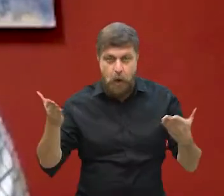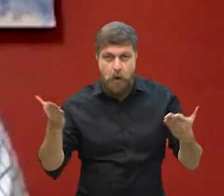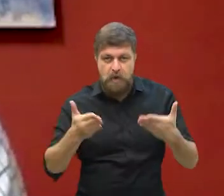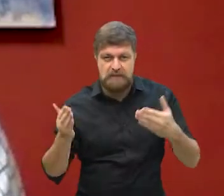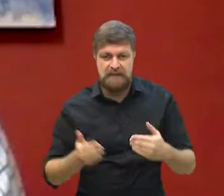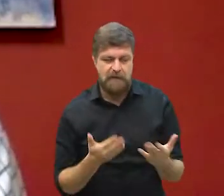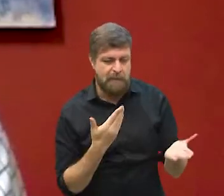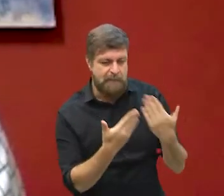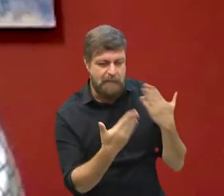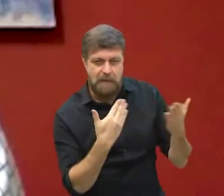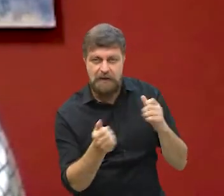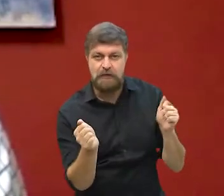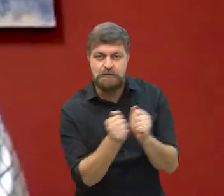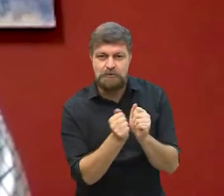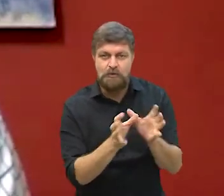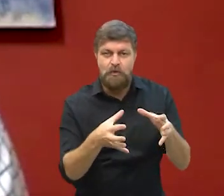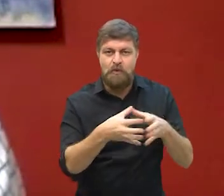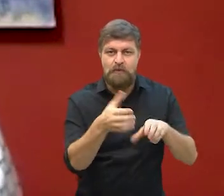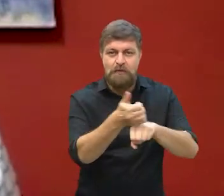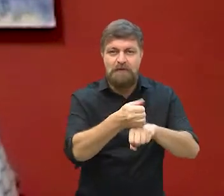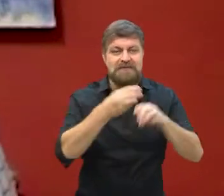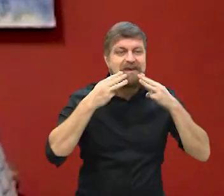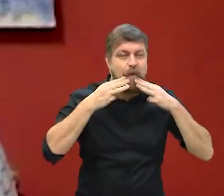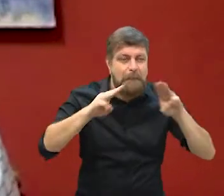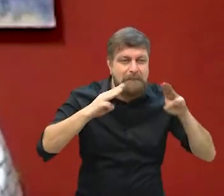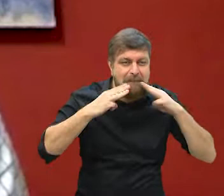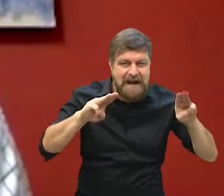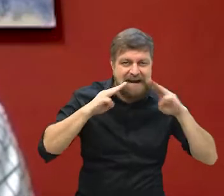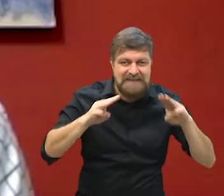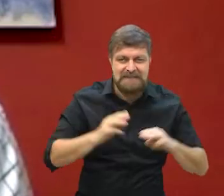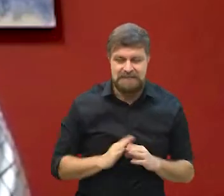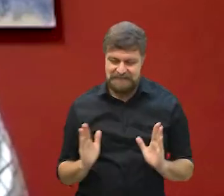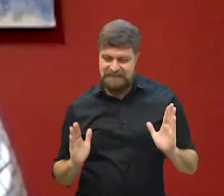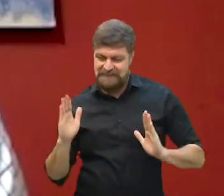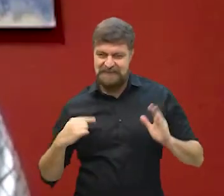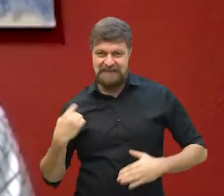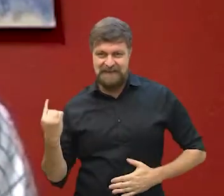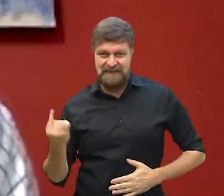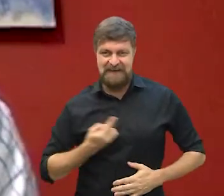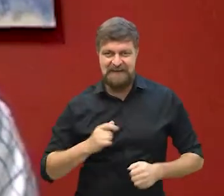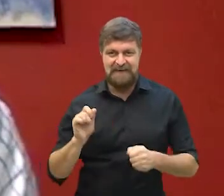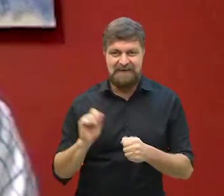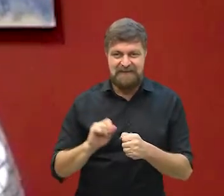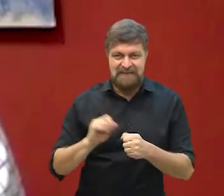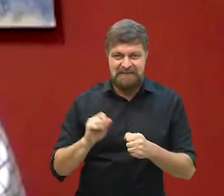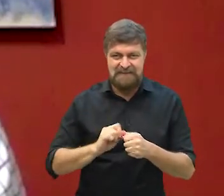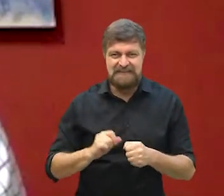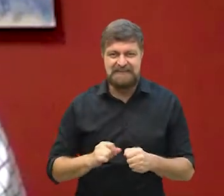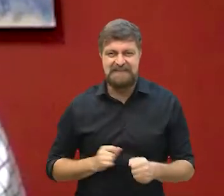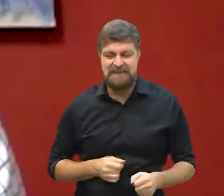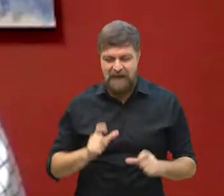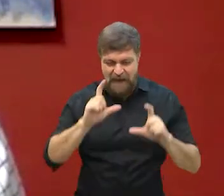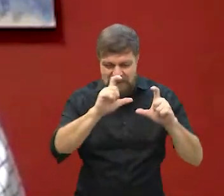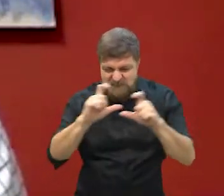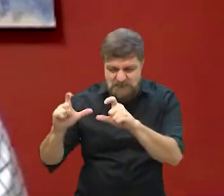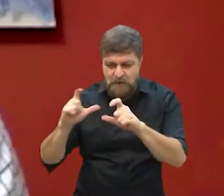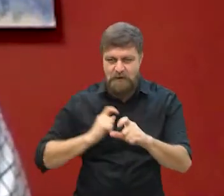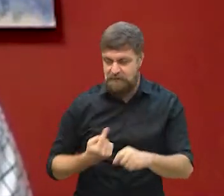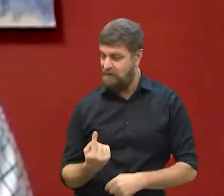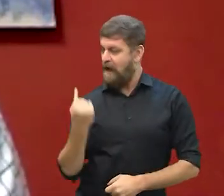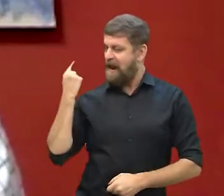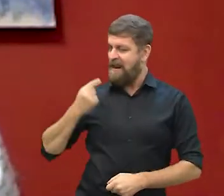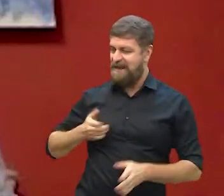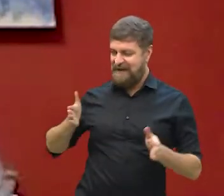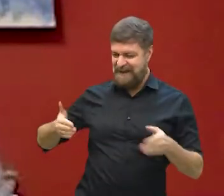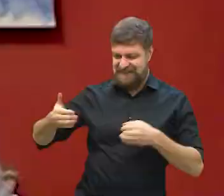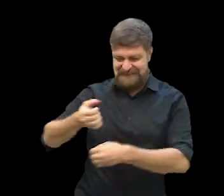estava comentando com o nosso pessoal do marketing aqui, que nesse tempo todo eu deveria ter feito fotos de quando começou, desde a